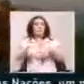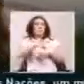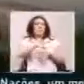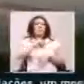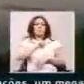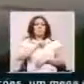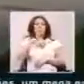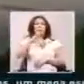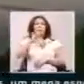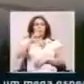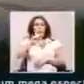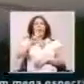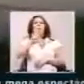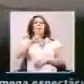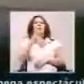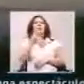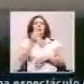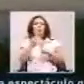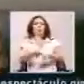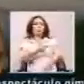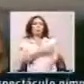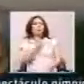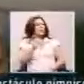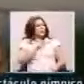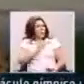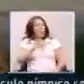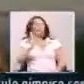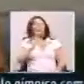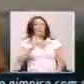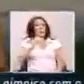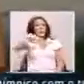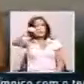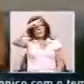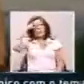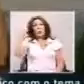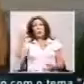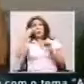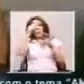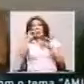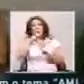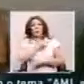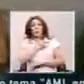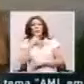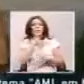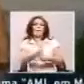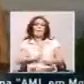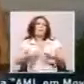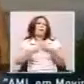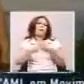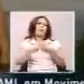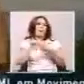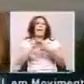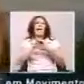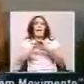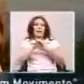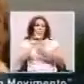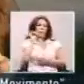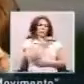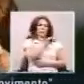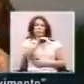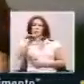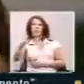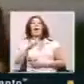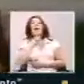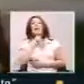considerar praxe, não sendo tão humilhantes, mas já se disse que o Ministério do Ensino Superior resolveu intervir, lançando uma carta de quase